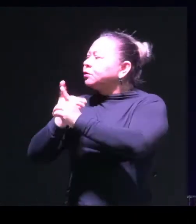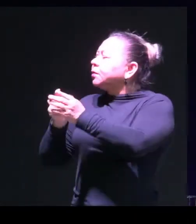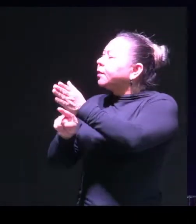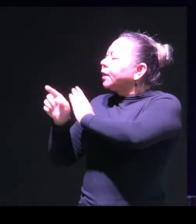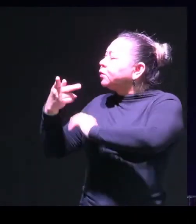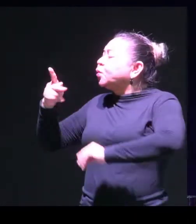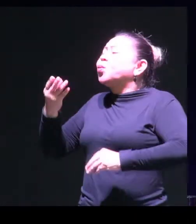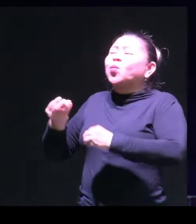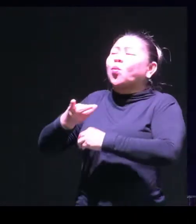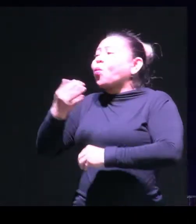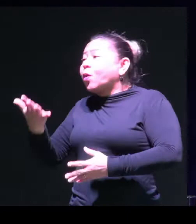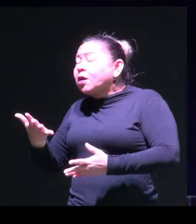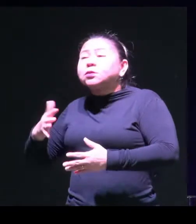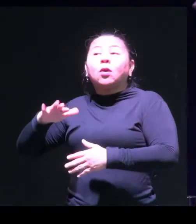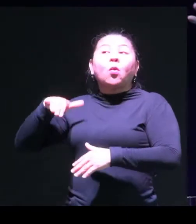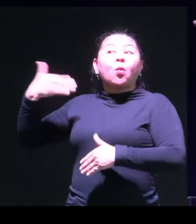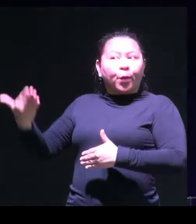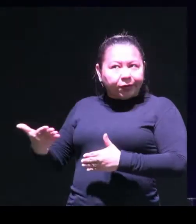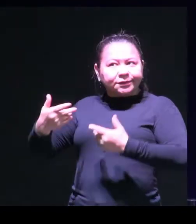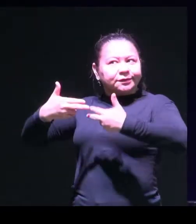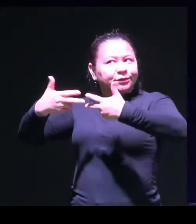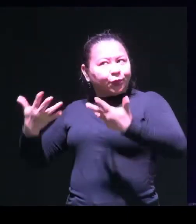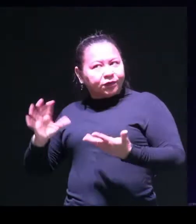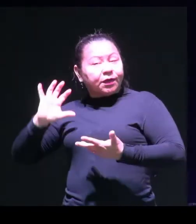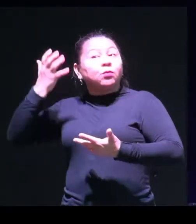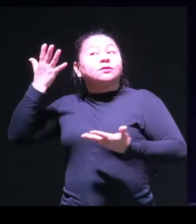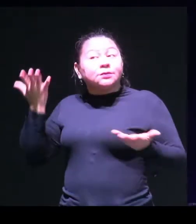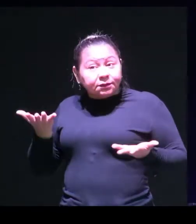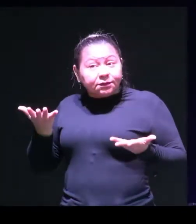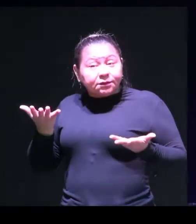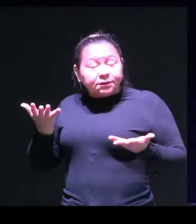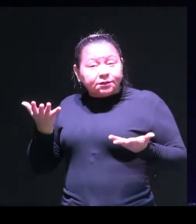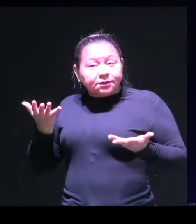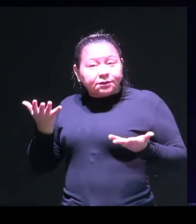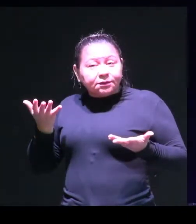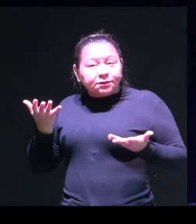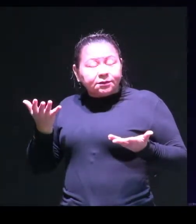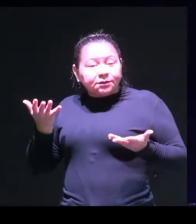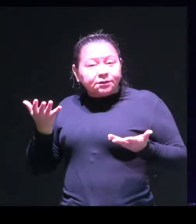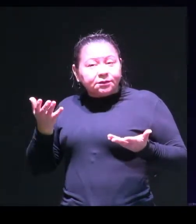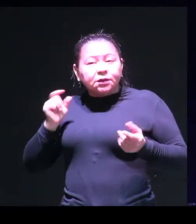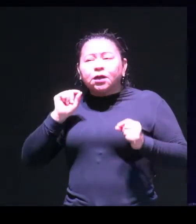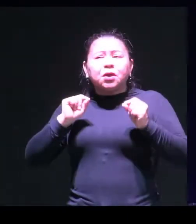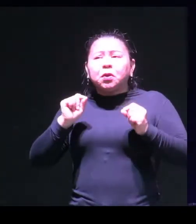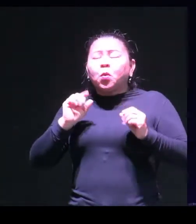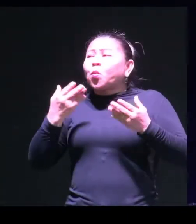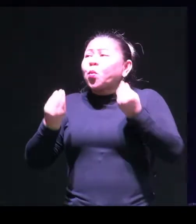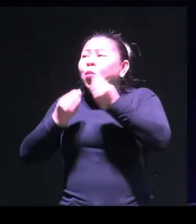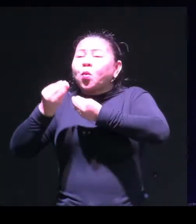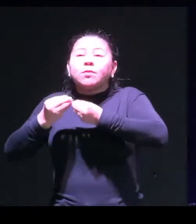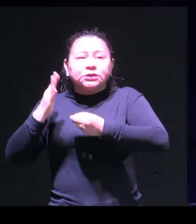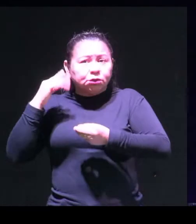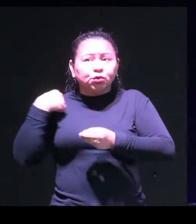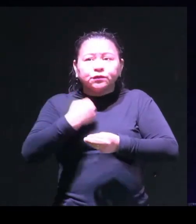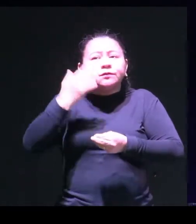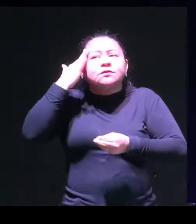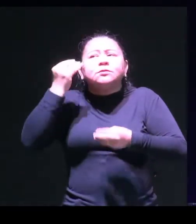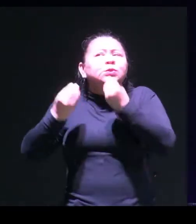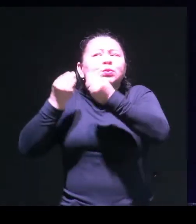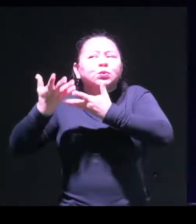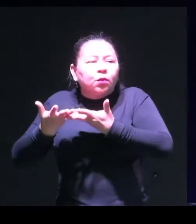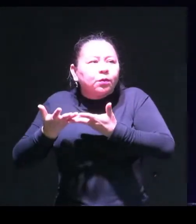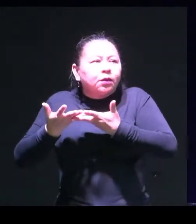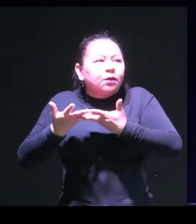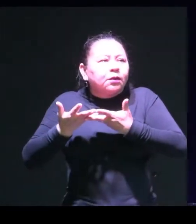diga-nos quando será essas coisas? Quando será que essas coisas vão acontecer? E que sinal haverá da sua vinda e do fim dos tempos?